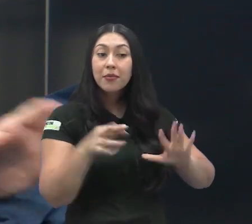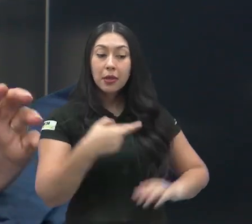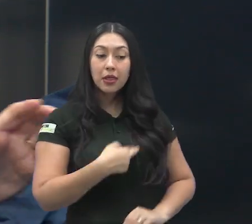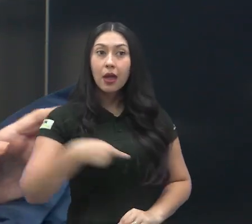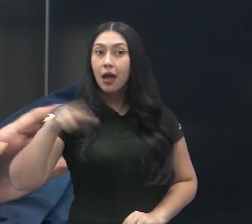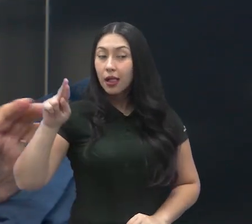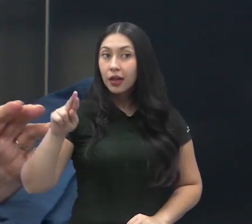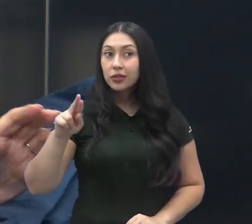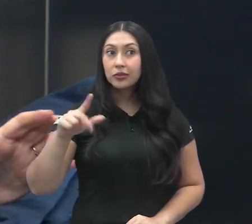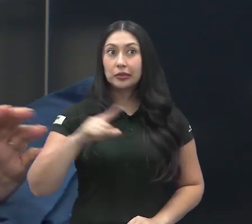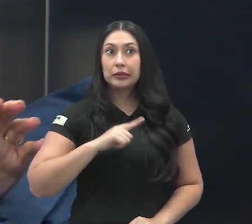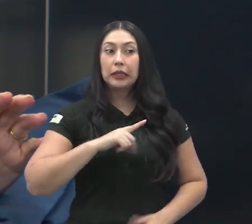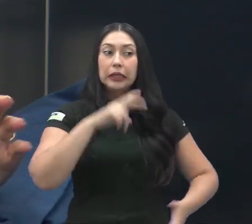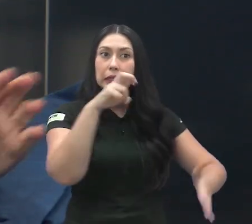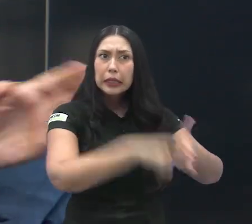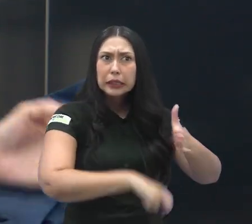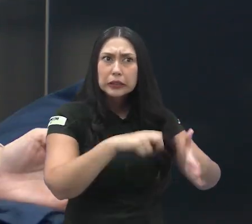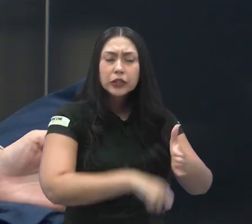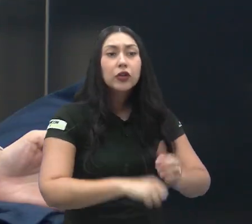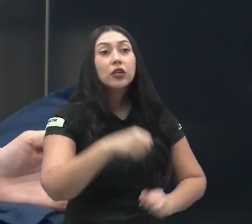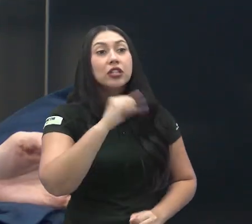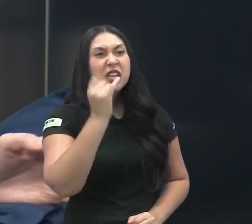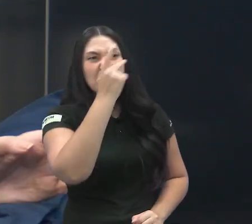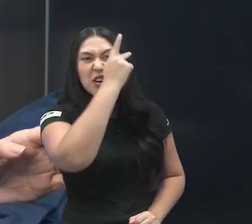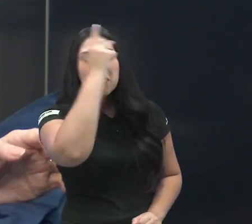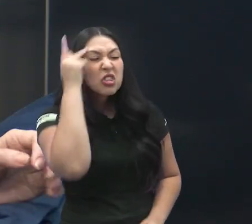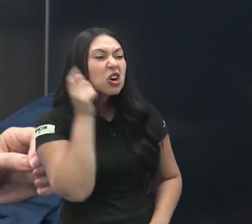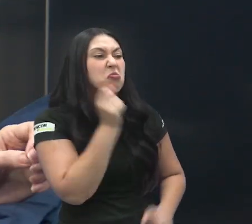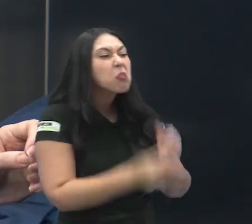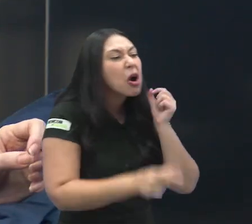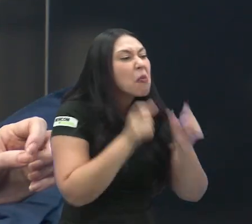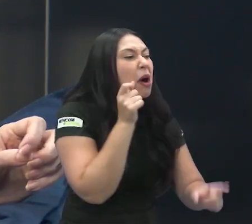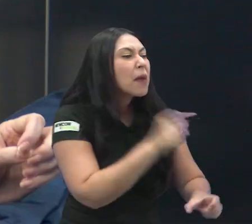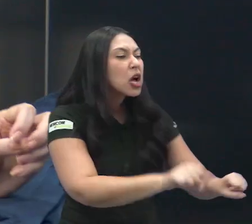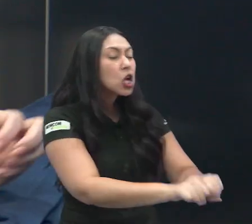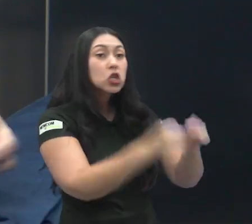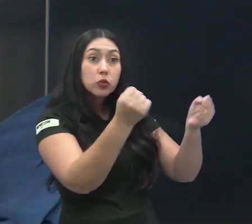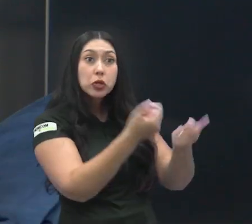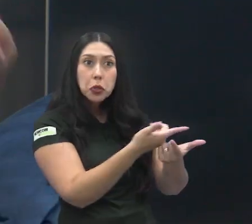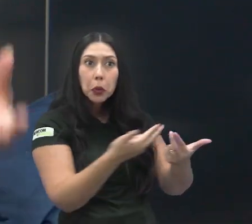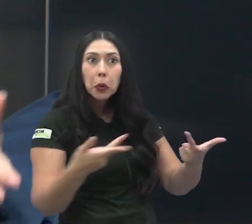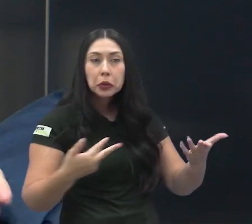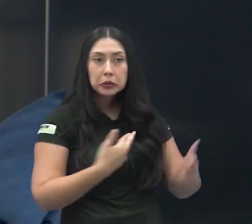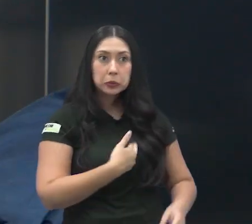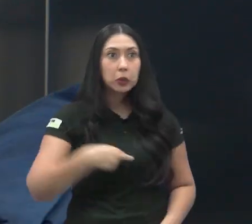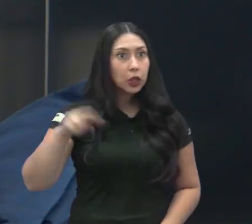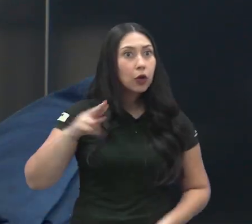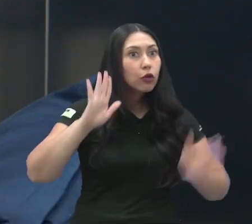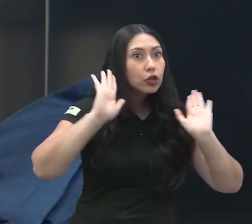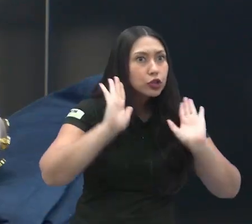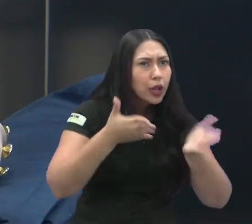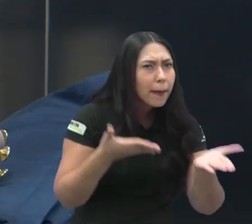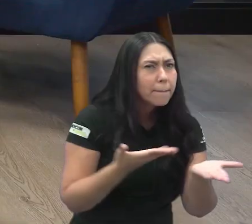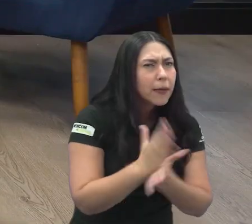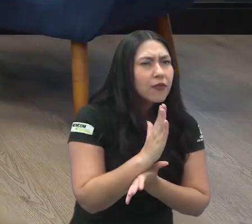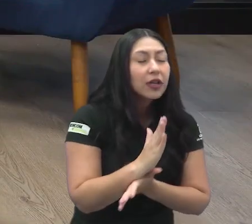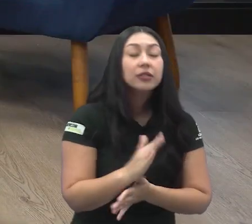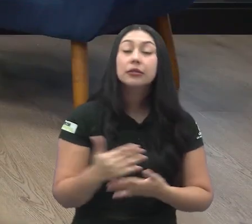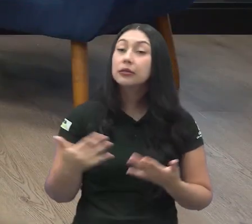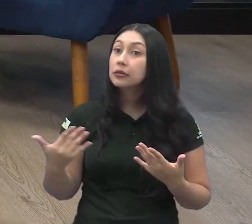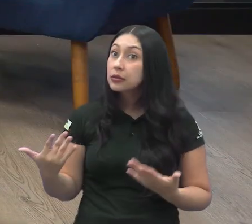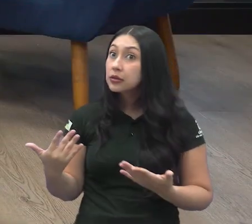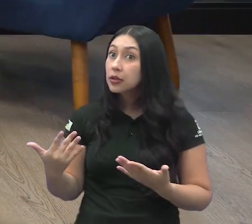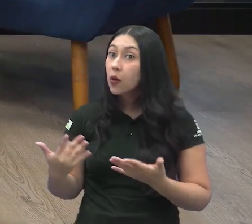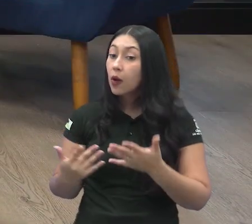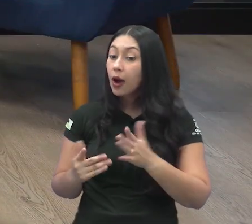estabelece sanções contra atos de vilipêndios, por exemplo, né? Exatamente. E então, essa lei ela já está aprovada, já está em vigor? Então,